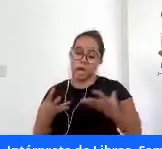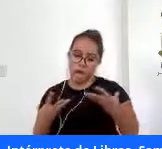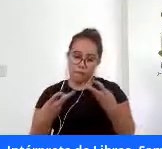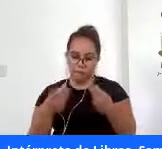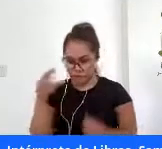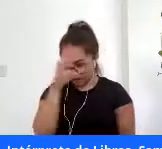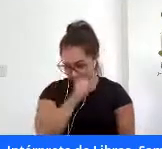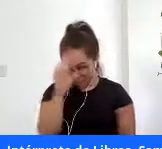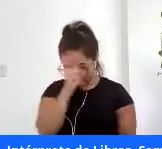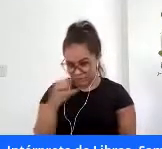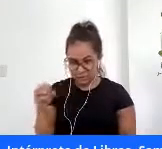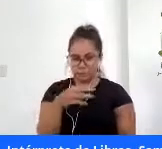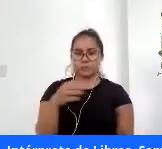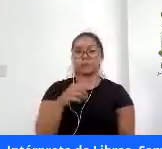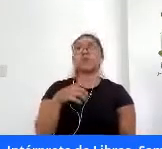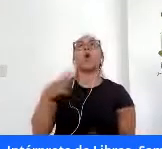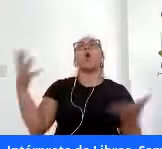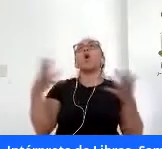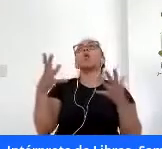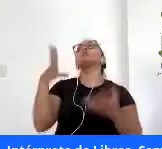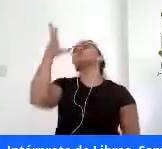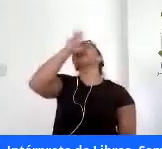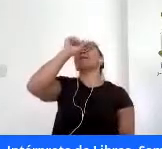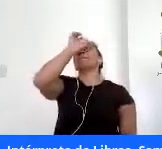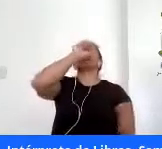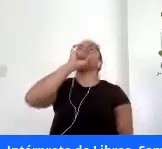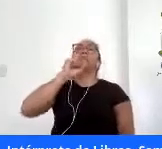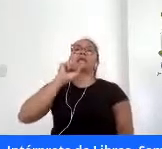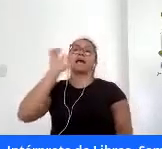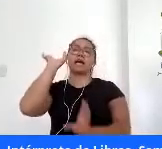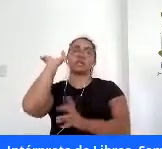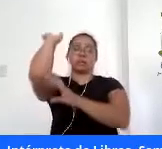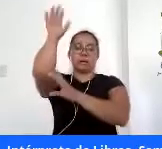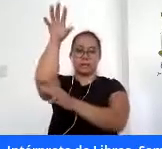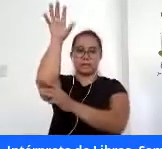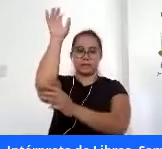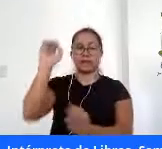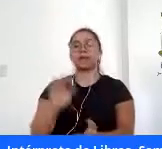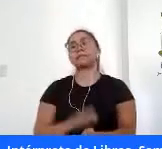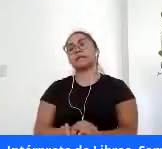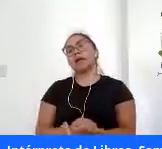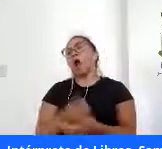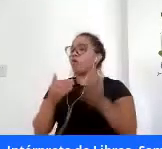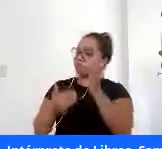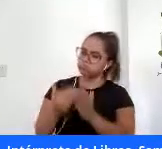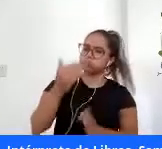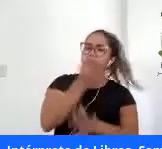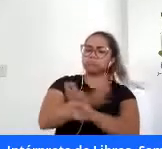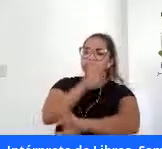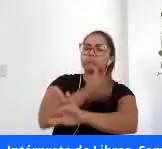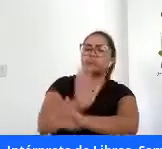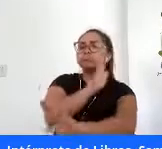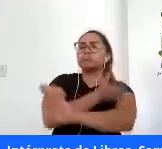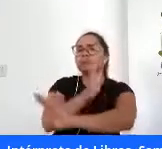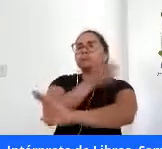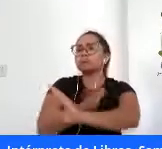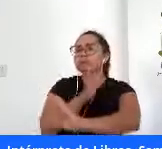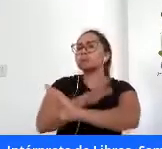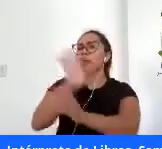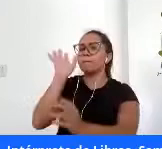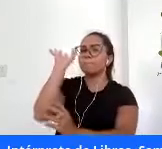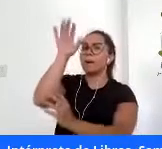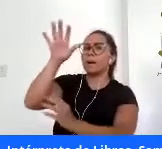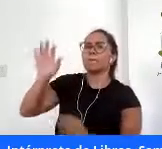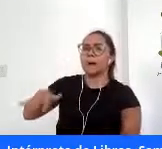exemplo, você resolve que hoje vai aprender a jogar basquete. Então, você vai começar a praticar, você vai treinar bastante, você